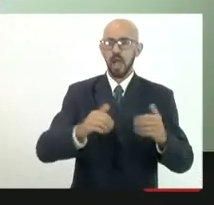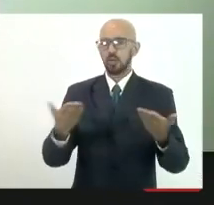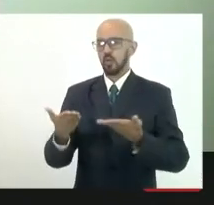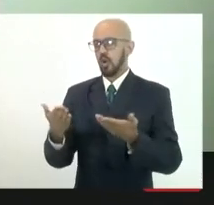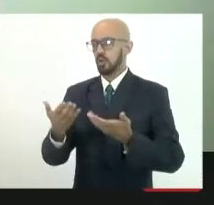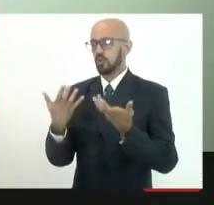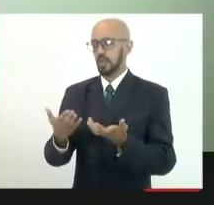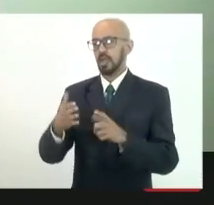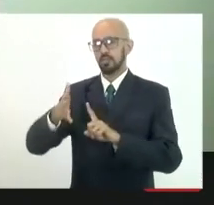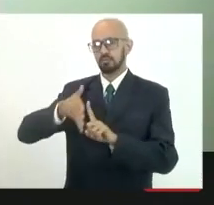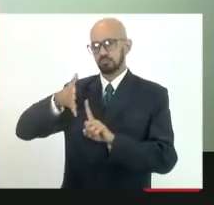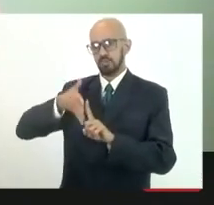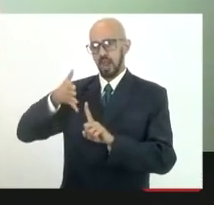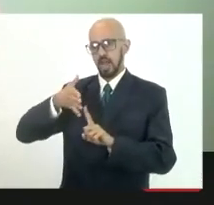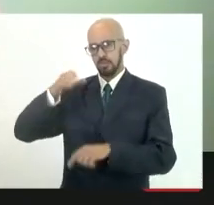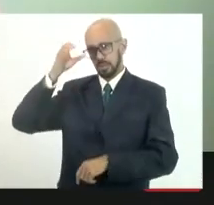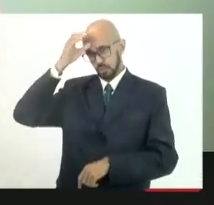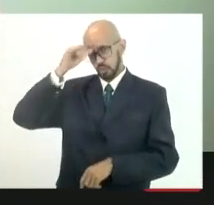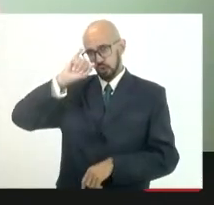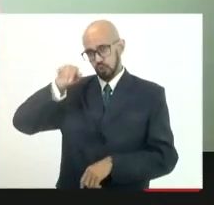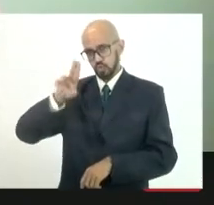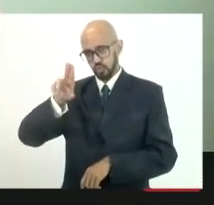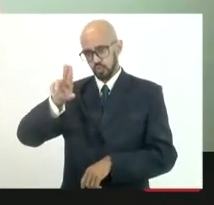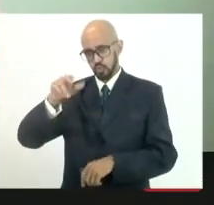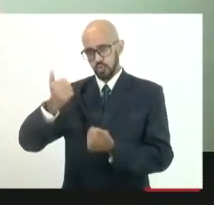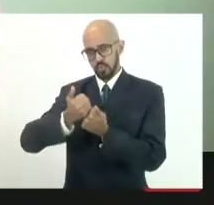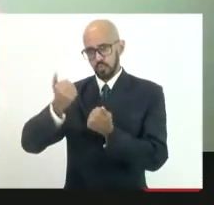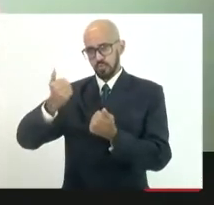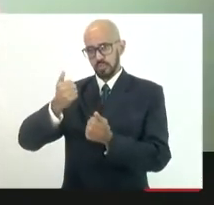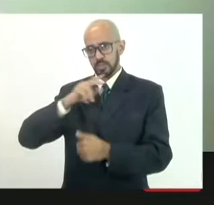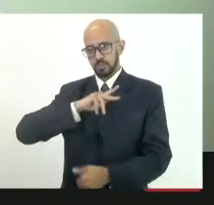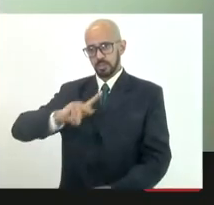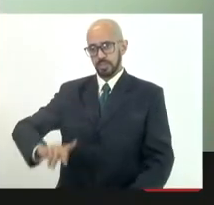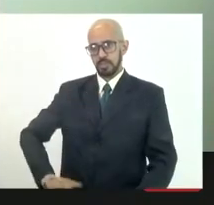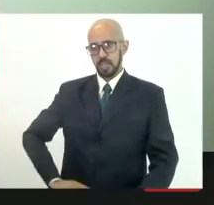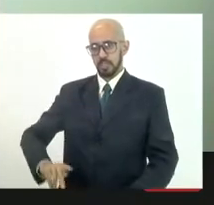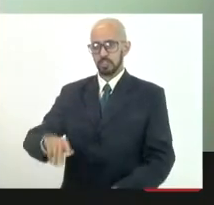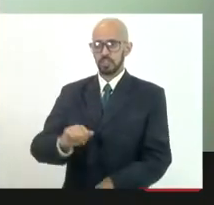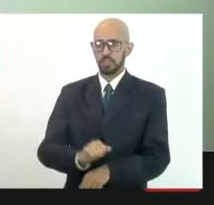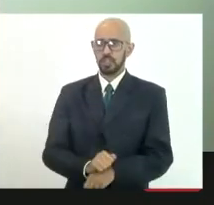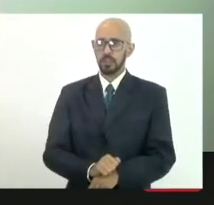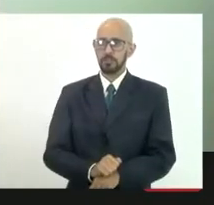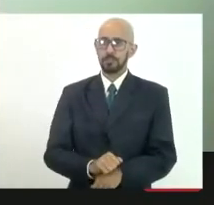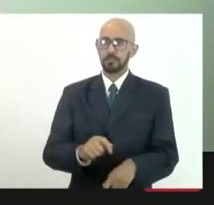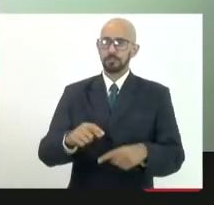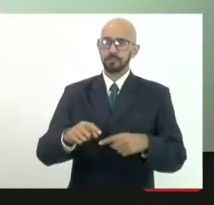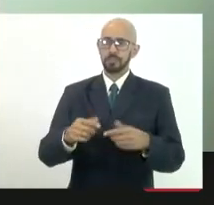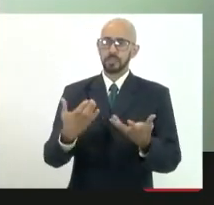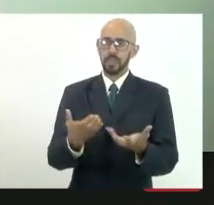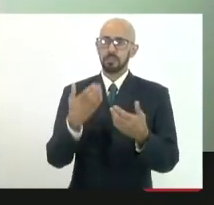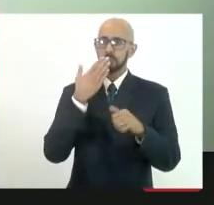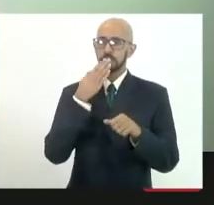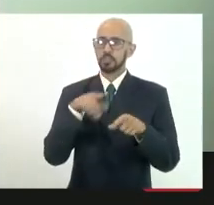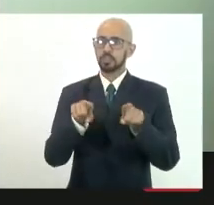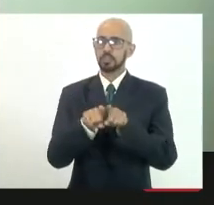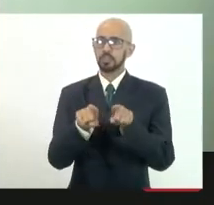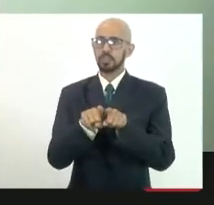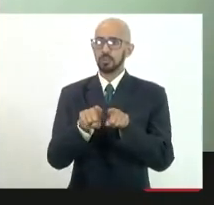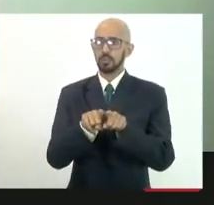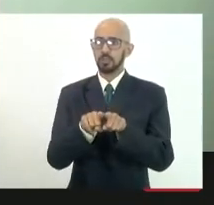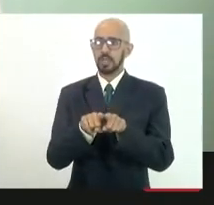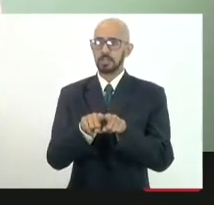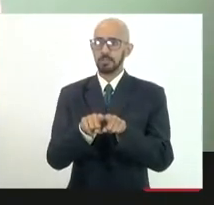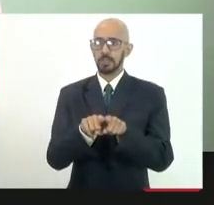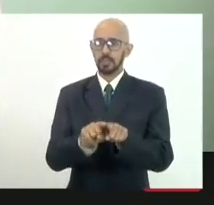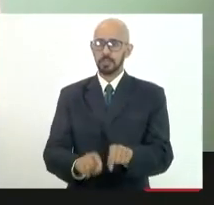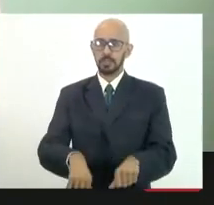passar a palavra à tia Ju, nossa vice-presidente, para suas considerações, e queria pedir aos senhores deputados para que a gente possa